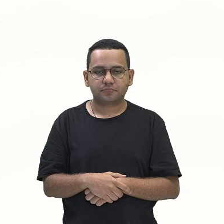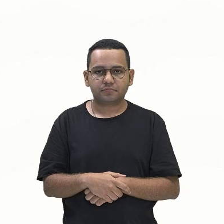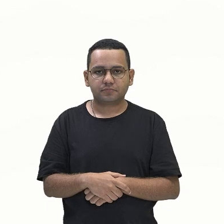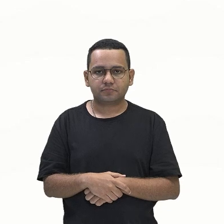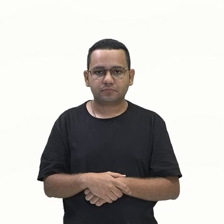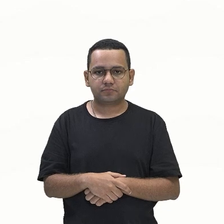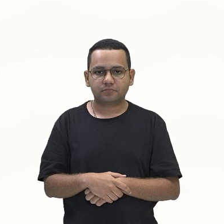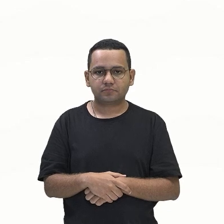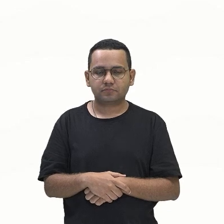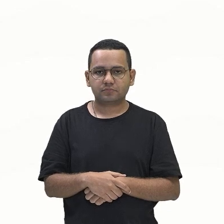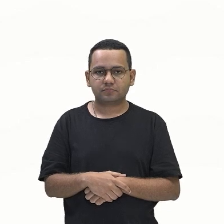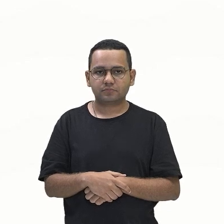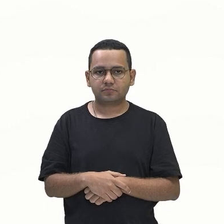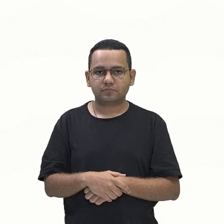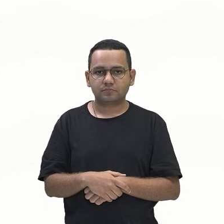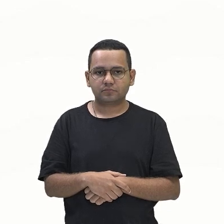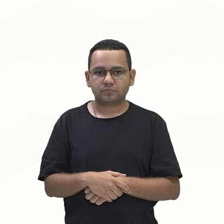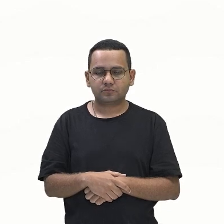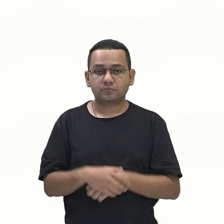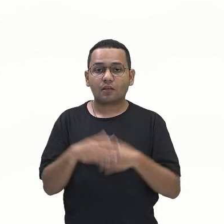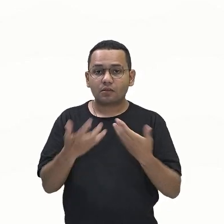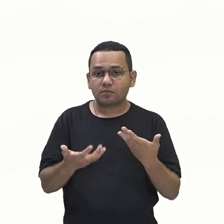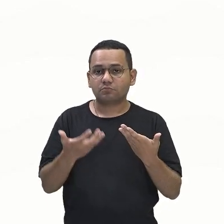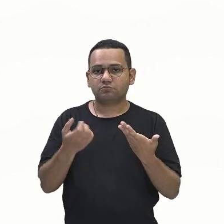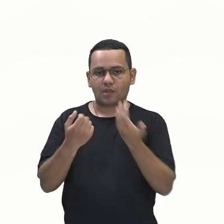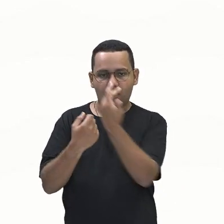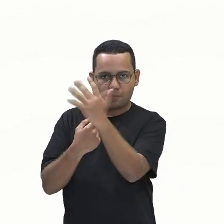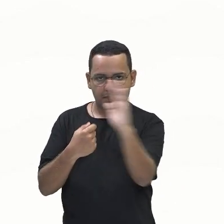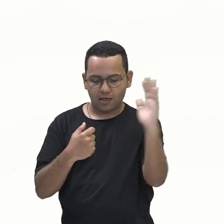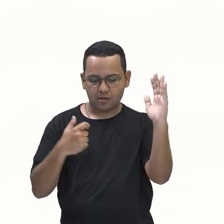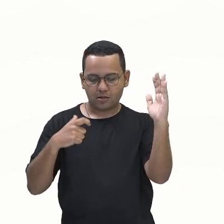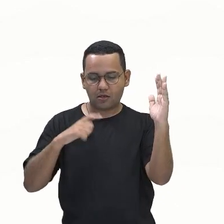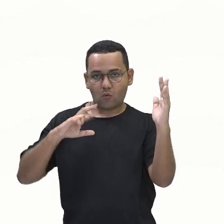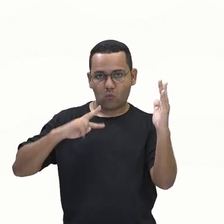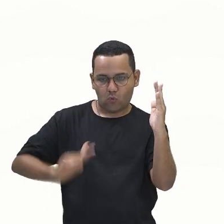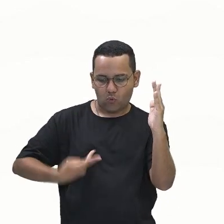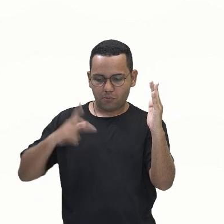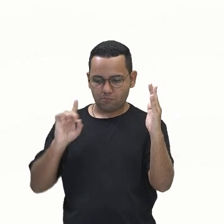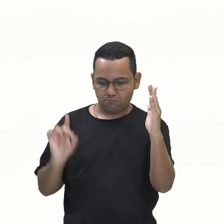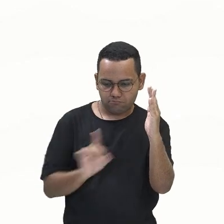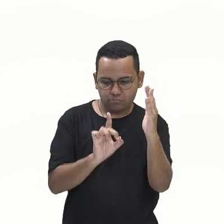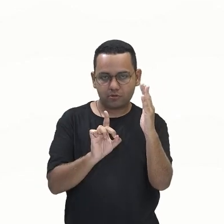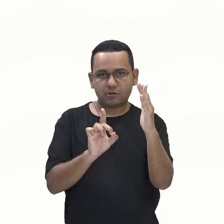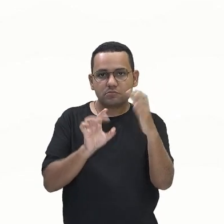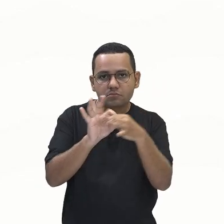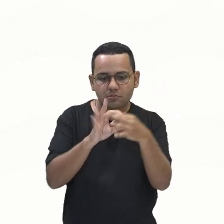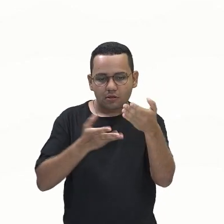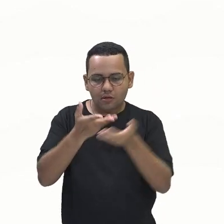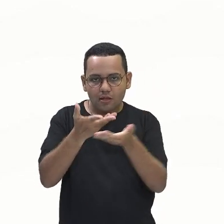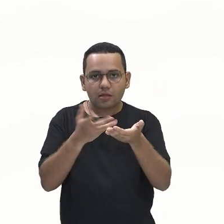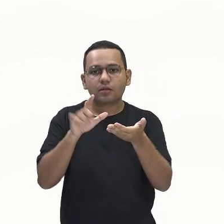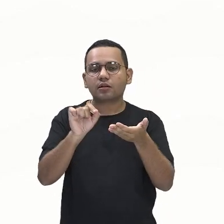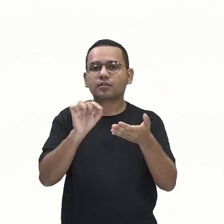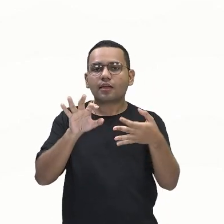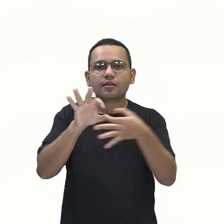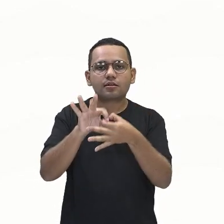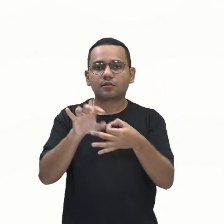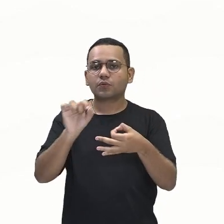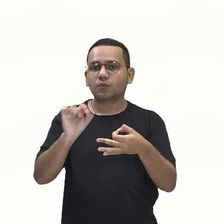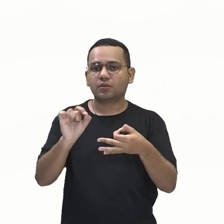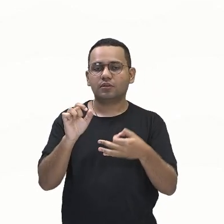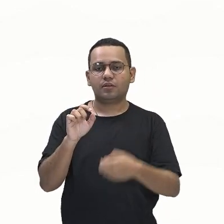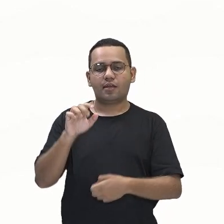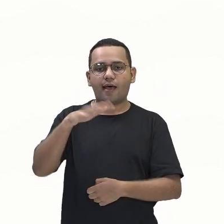em interação com esse ambiente, nós queremos dizer que ele faz parte dos seres vivos.